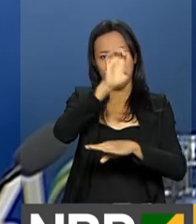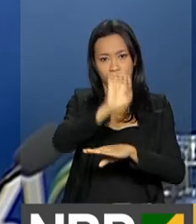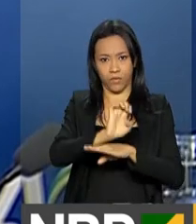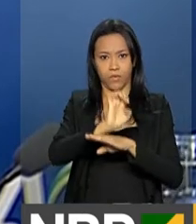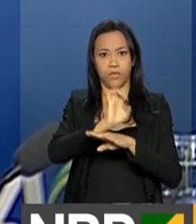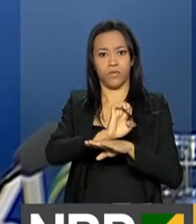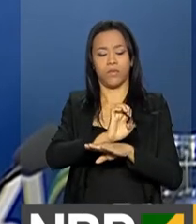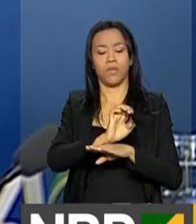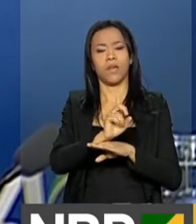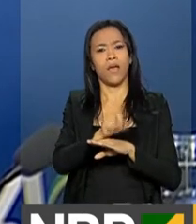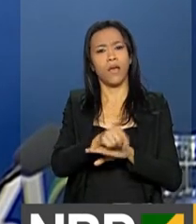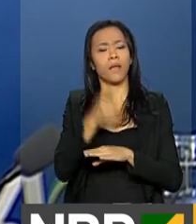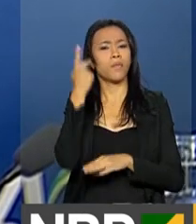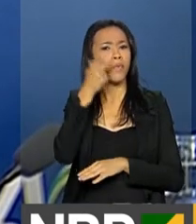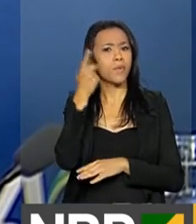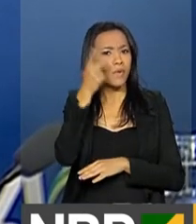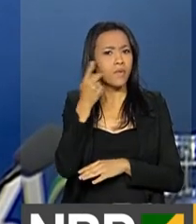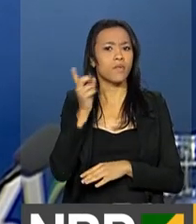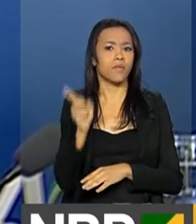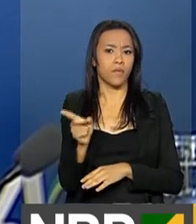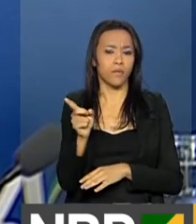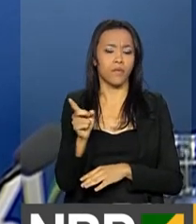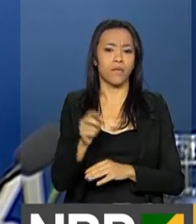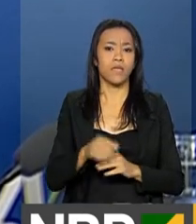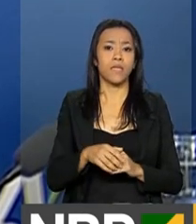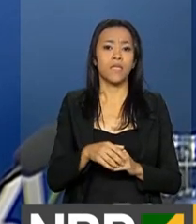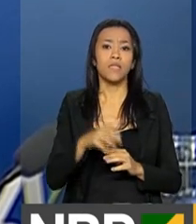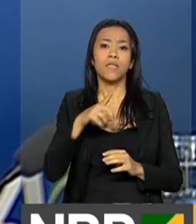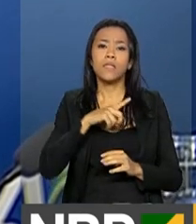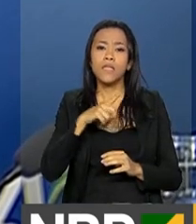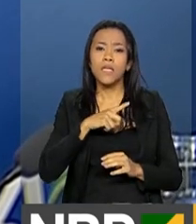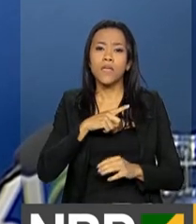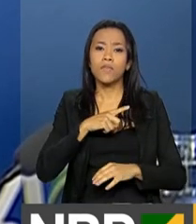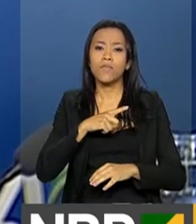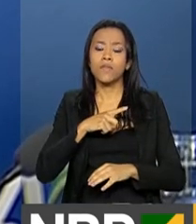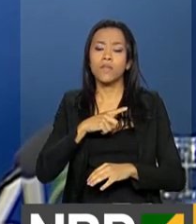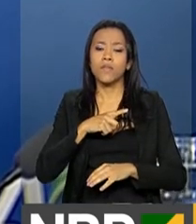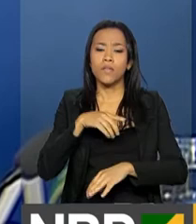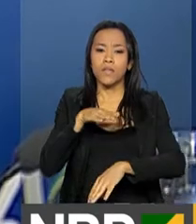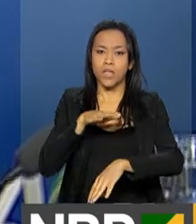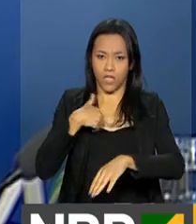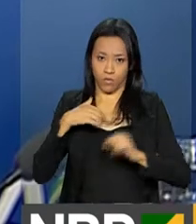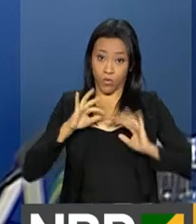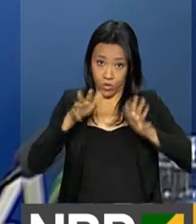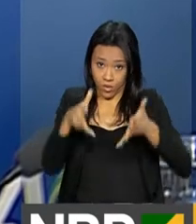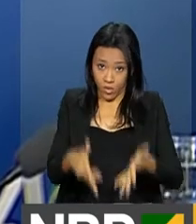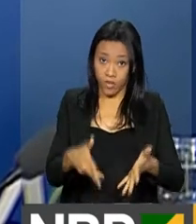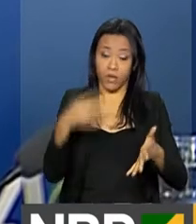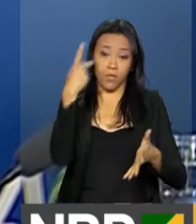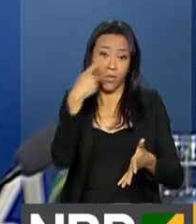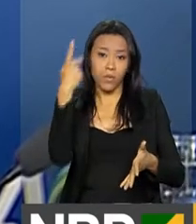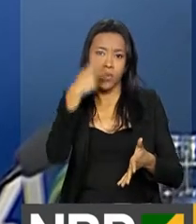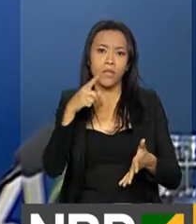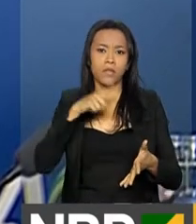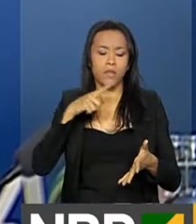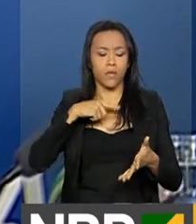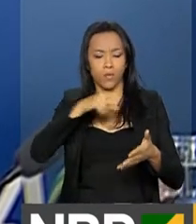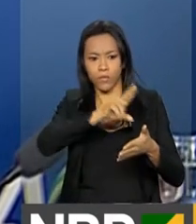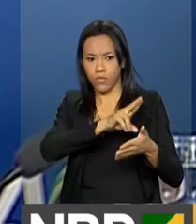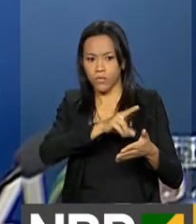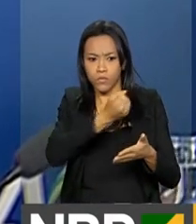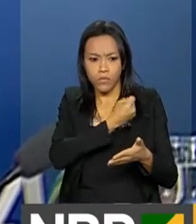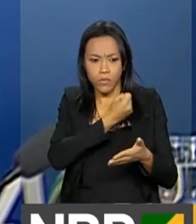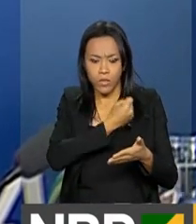André Franco Montoro era procurador do Estado. E houve um momento, quando cheguei na procuradoria, que eu verifiquei um número infindável